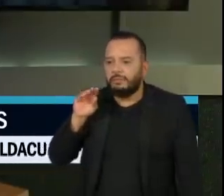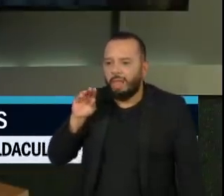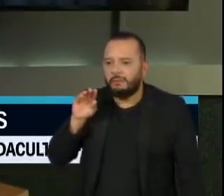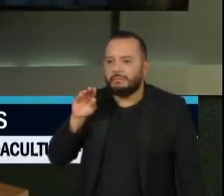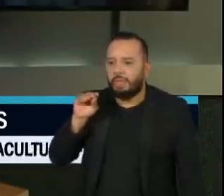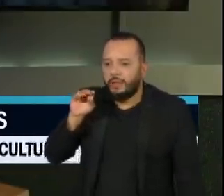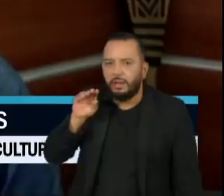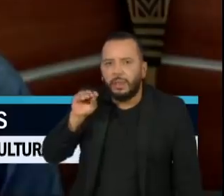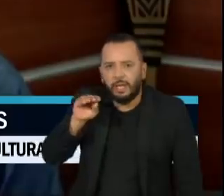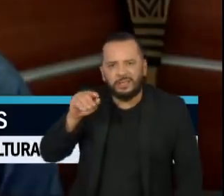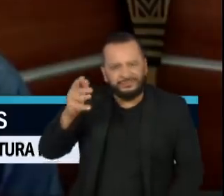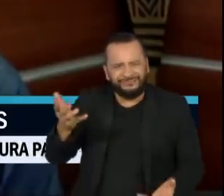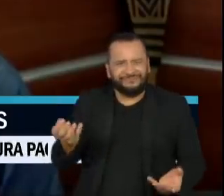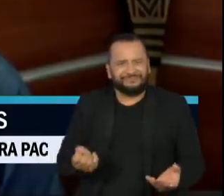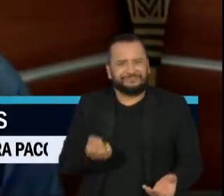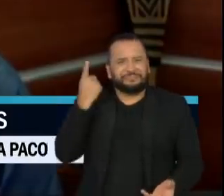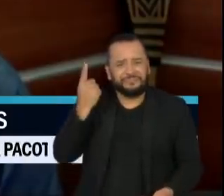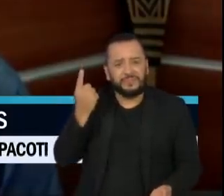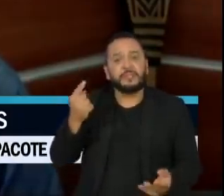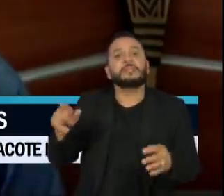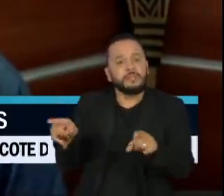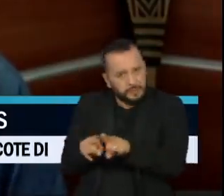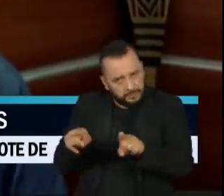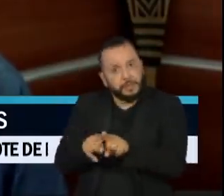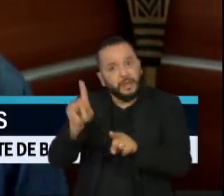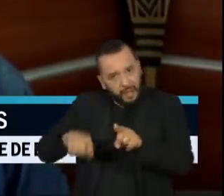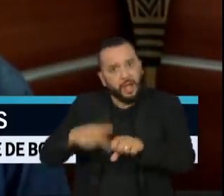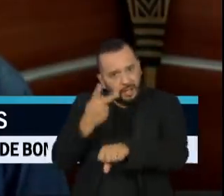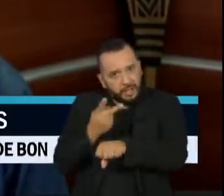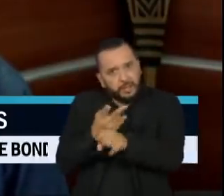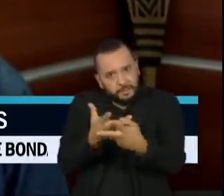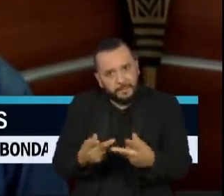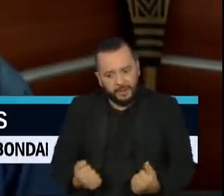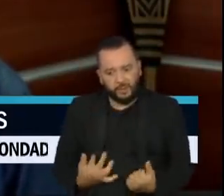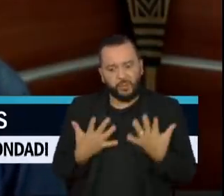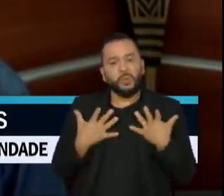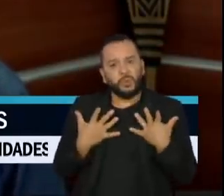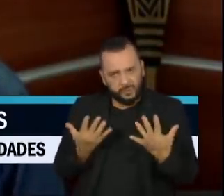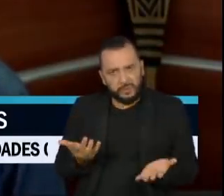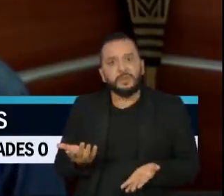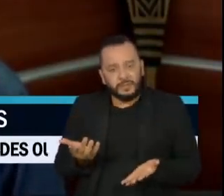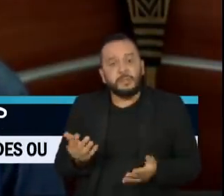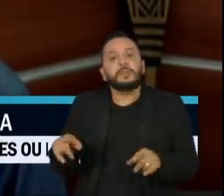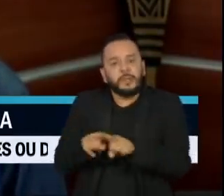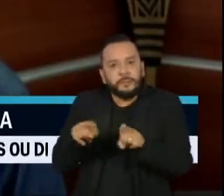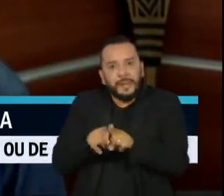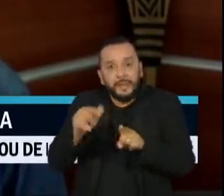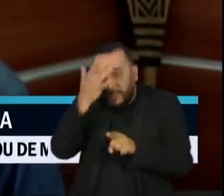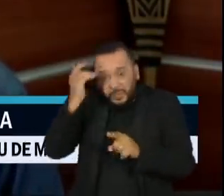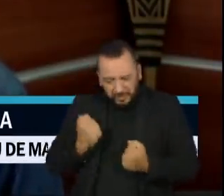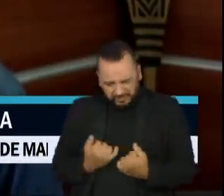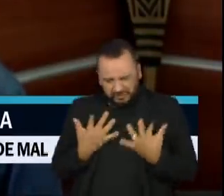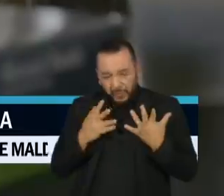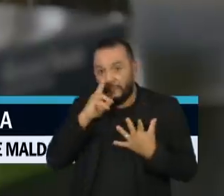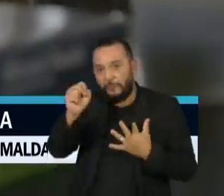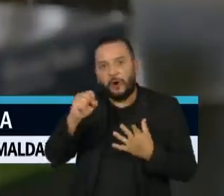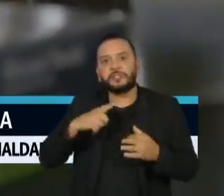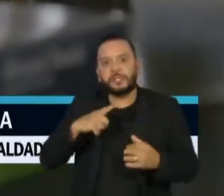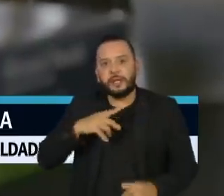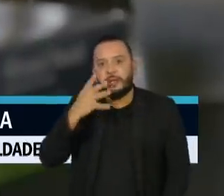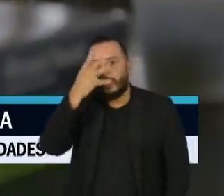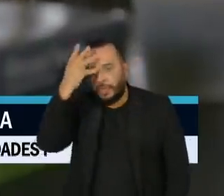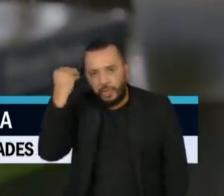e tiveram os maiores níveis de contaminação por mercúrio apresentaram déficits de memória, déficits cognitivos importantes.